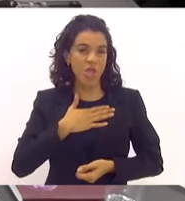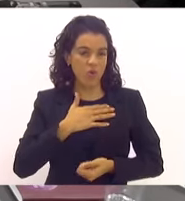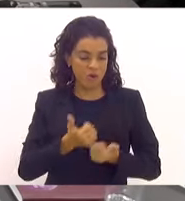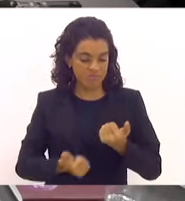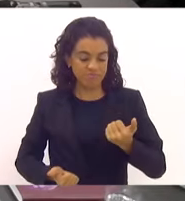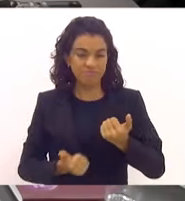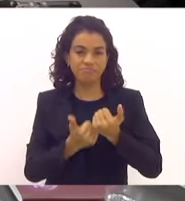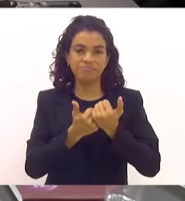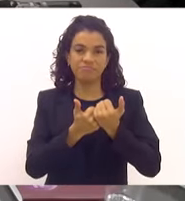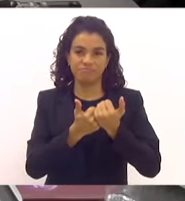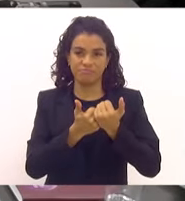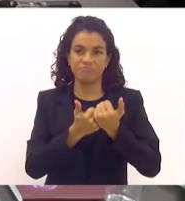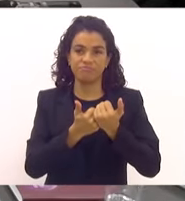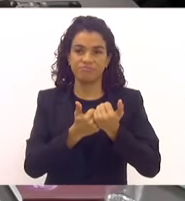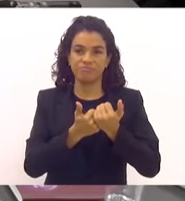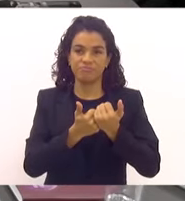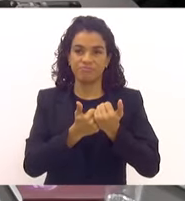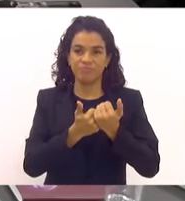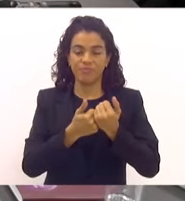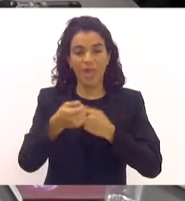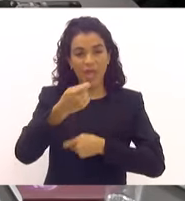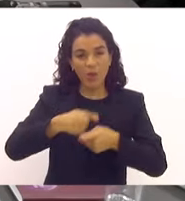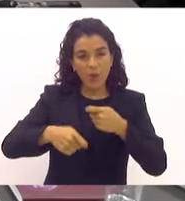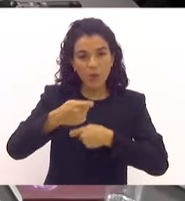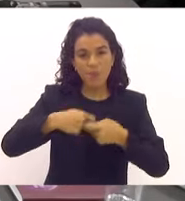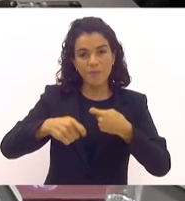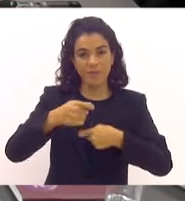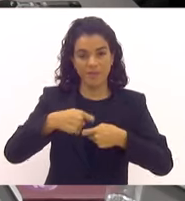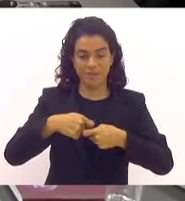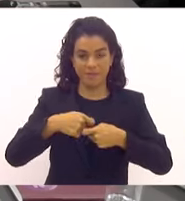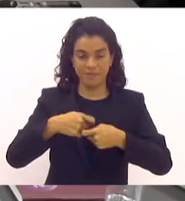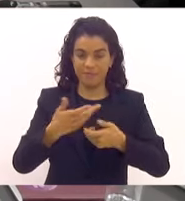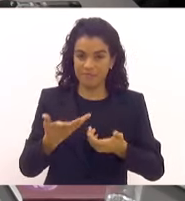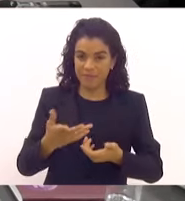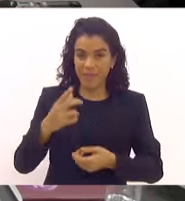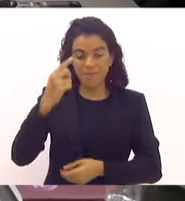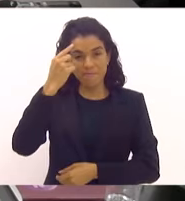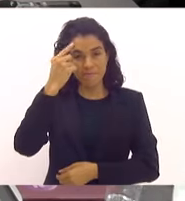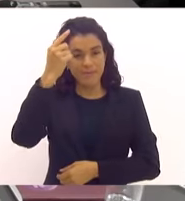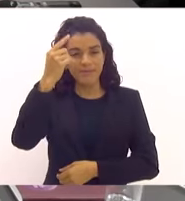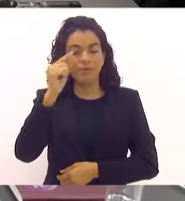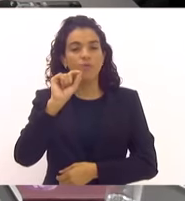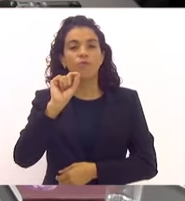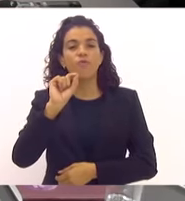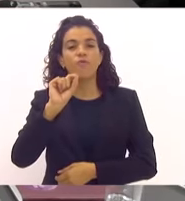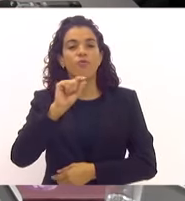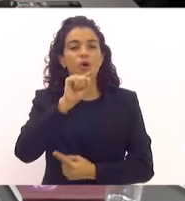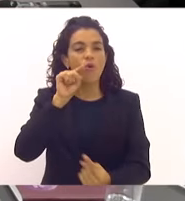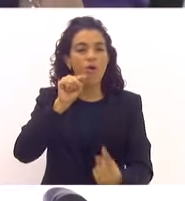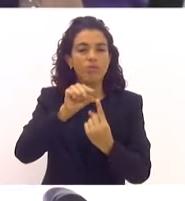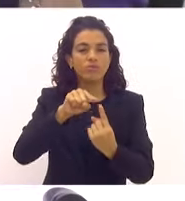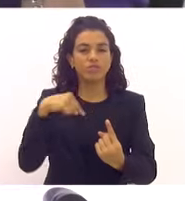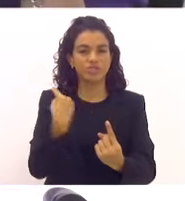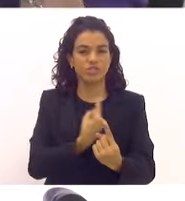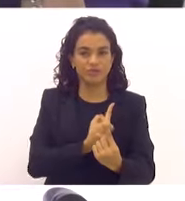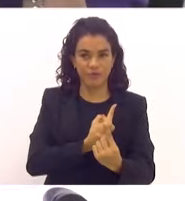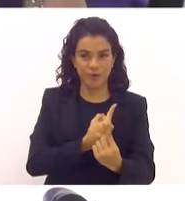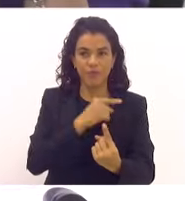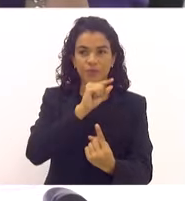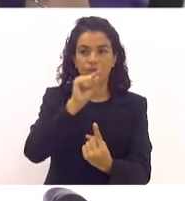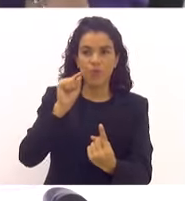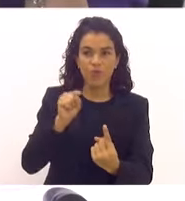economia processual. Eu acho que a gente precisa pensar, primeiro, assim, o que a gente quer? Qual é o objetivo final? O